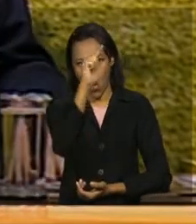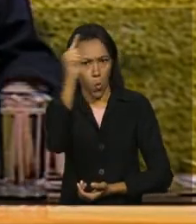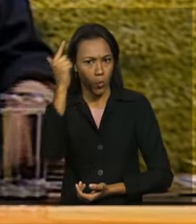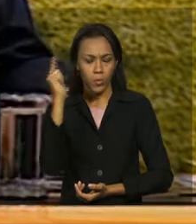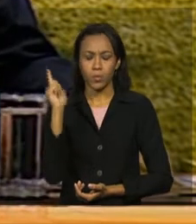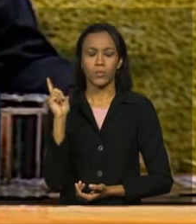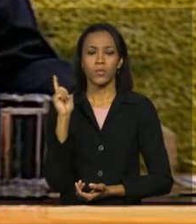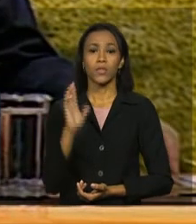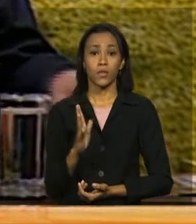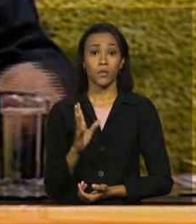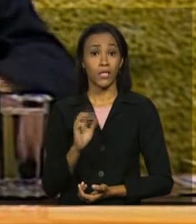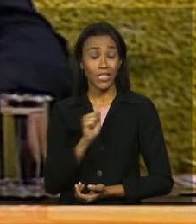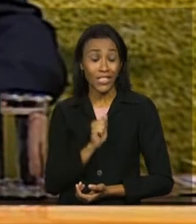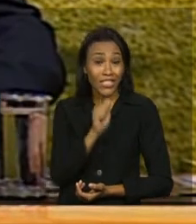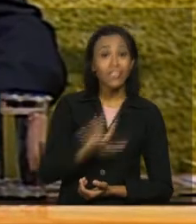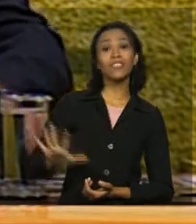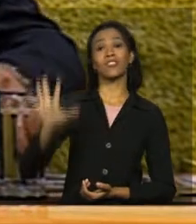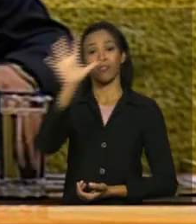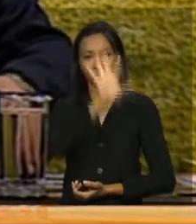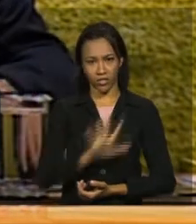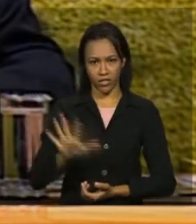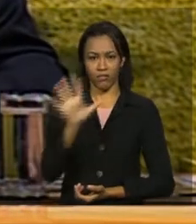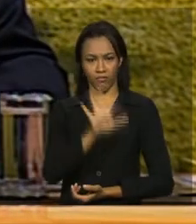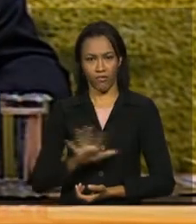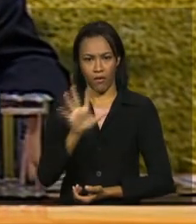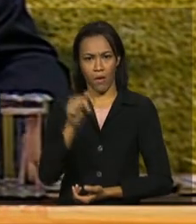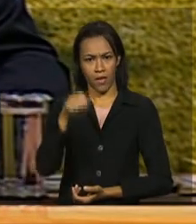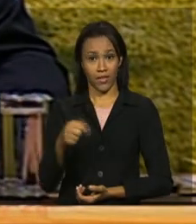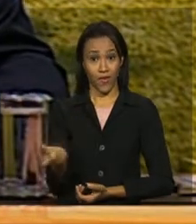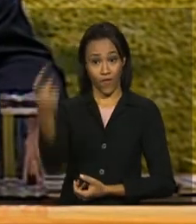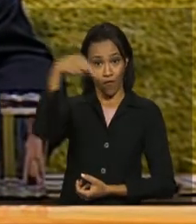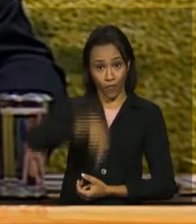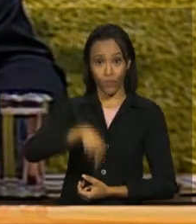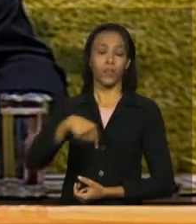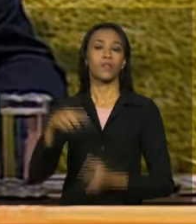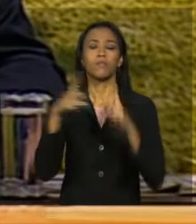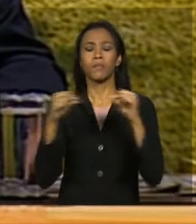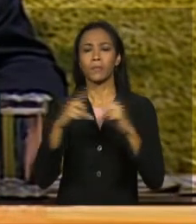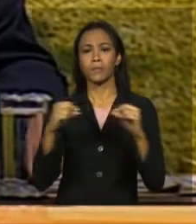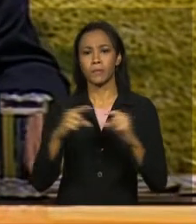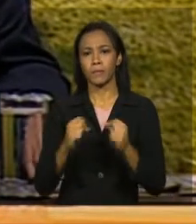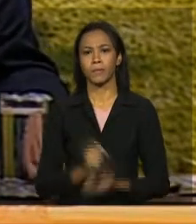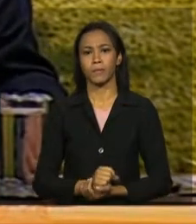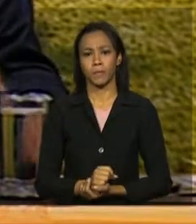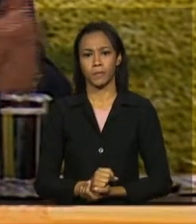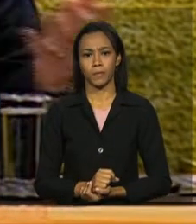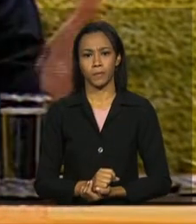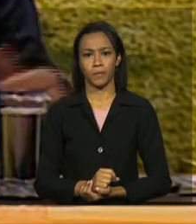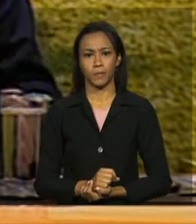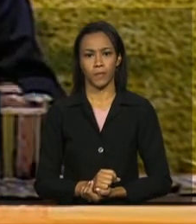lacunas na e em tirar ver tão grande livro Os filhos sem país e o